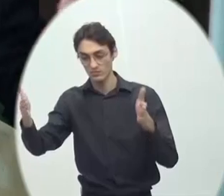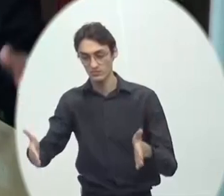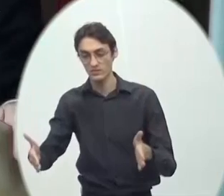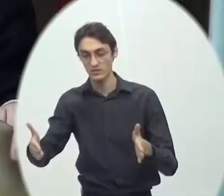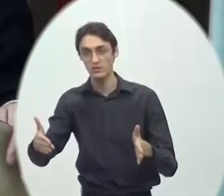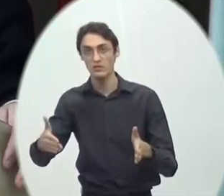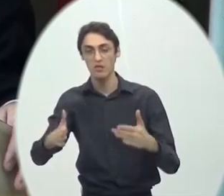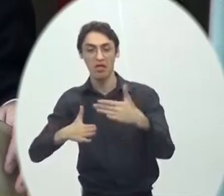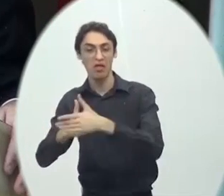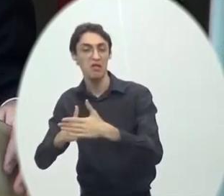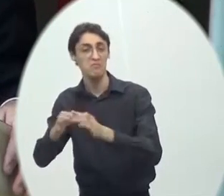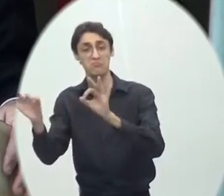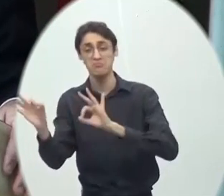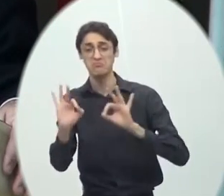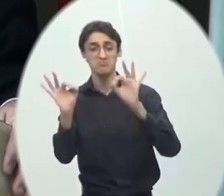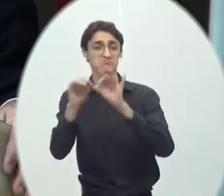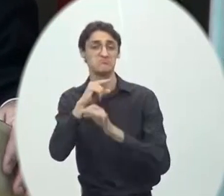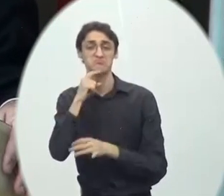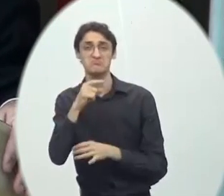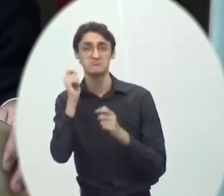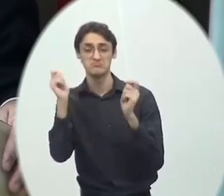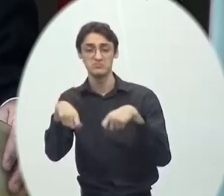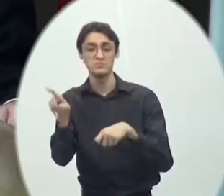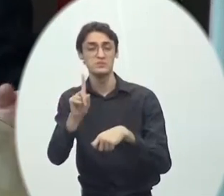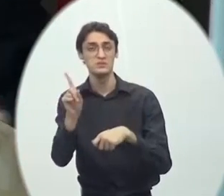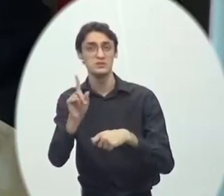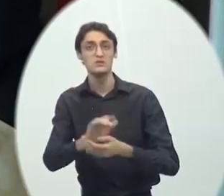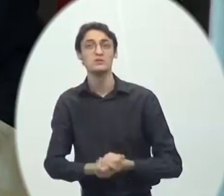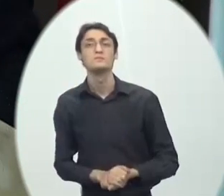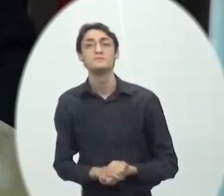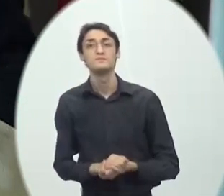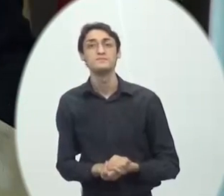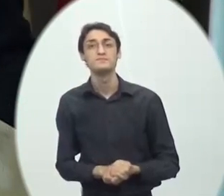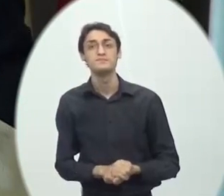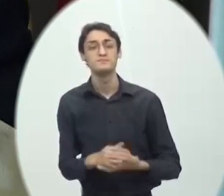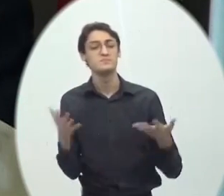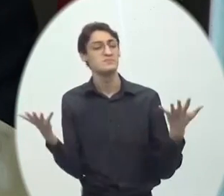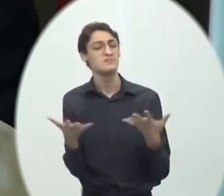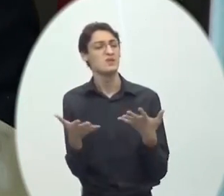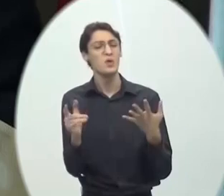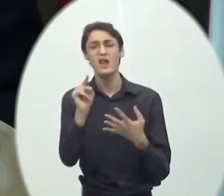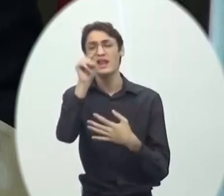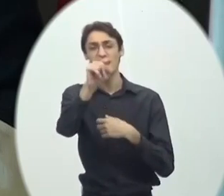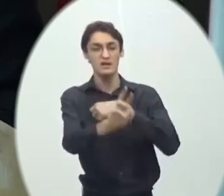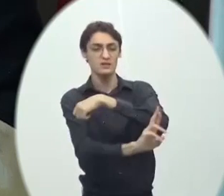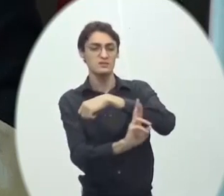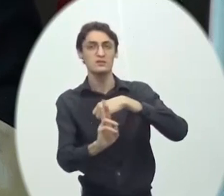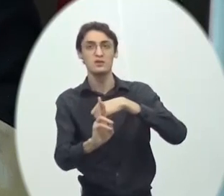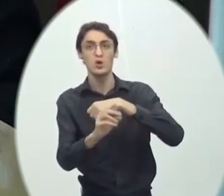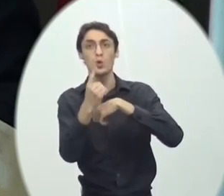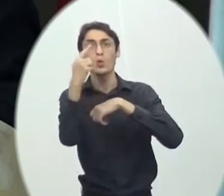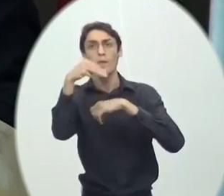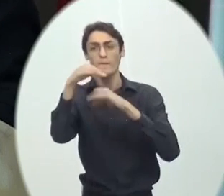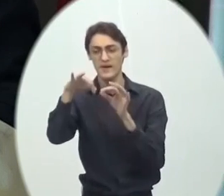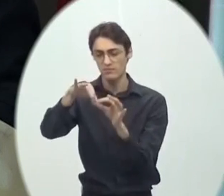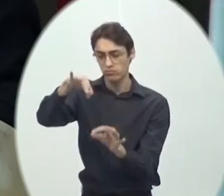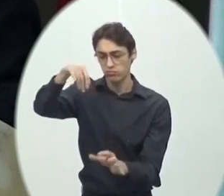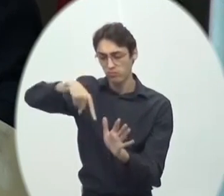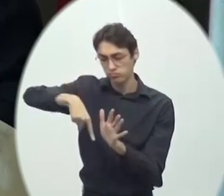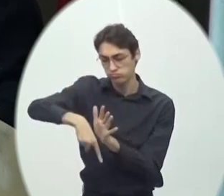com guinchos. Feito berço embaixo, tudo. Agora ali, drenagem de 1 metro de